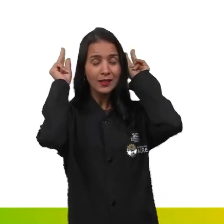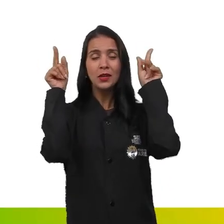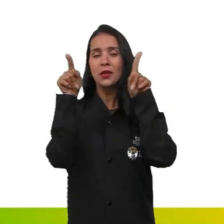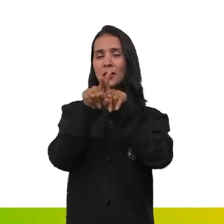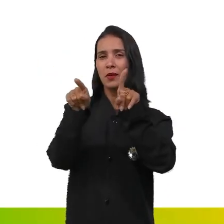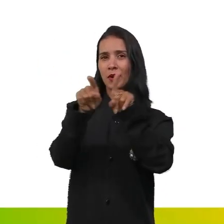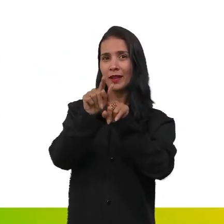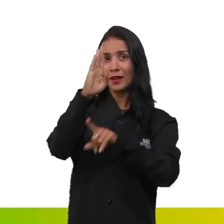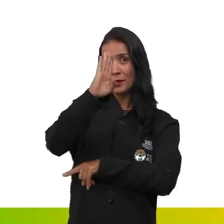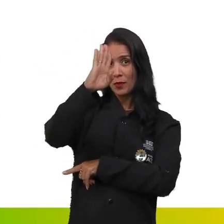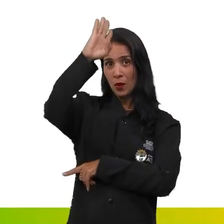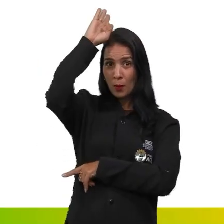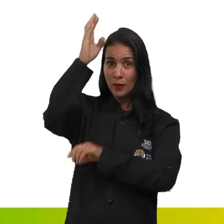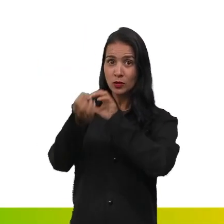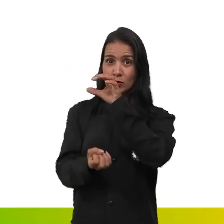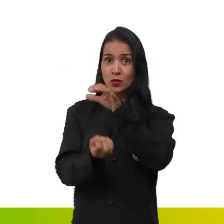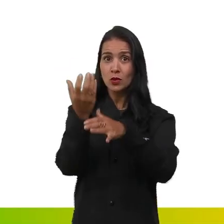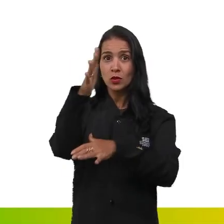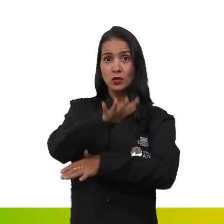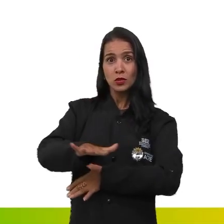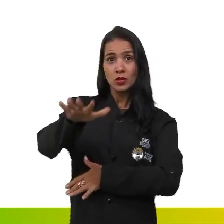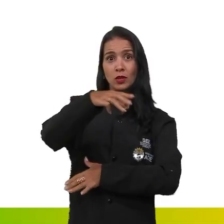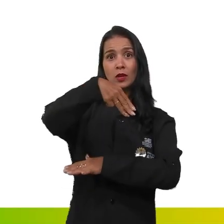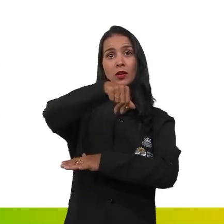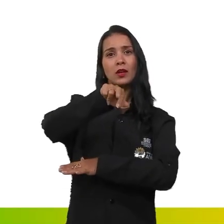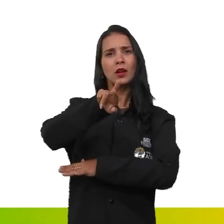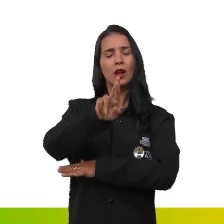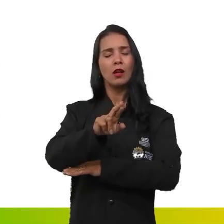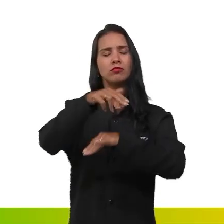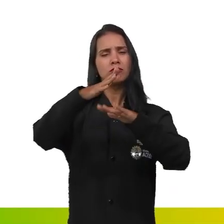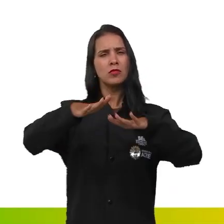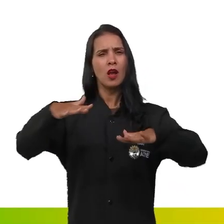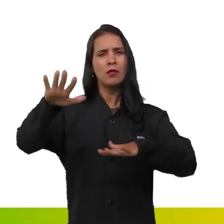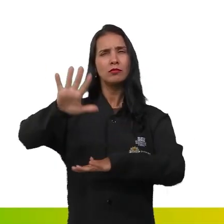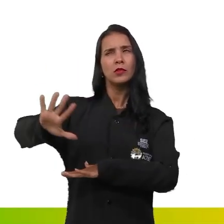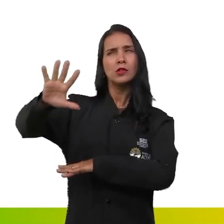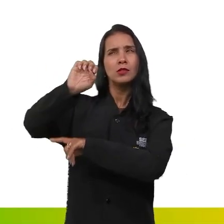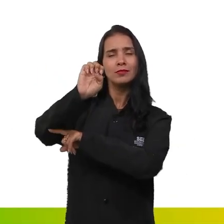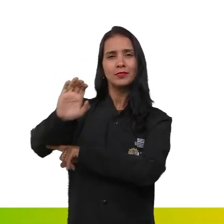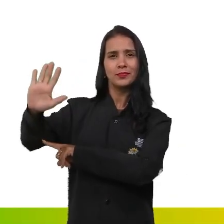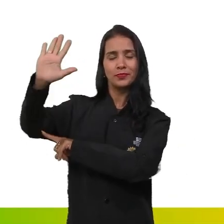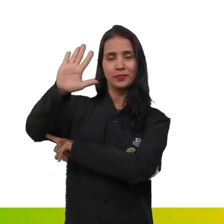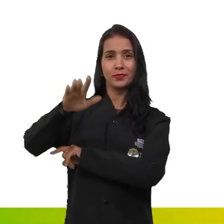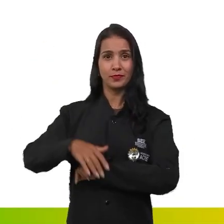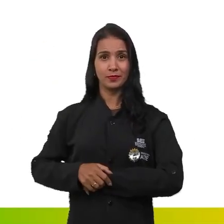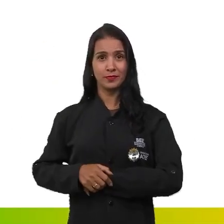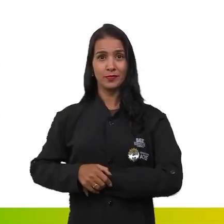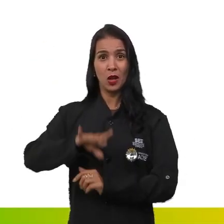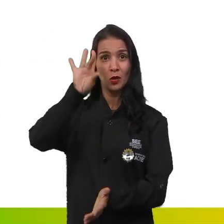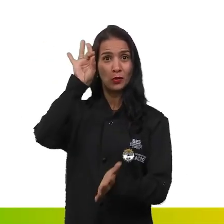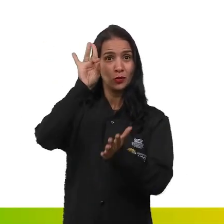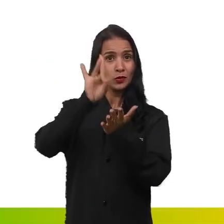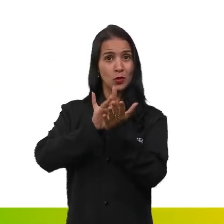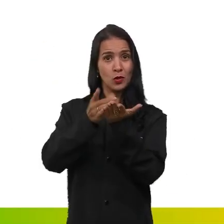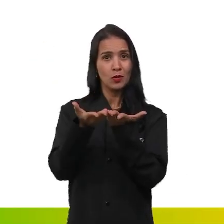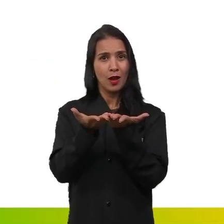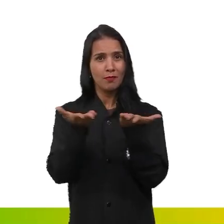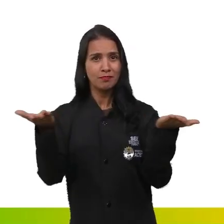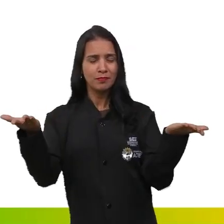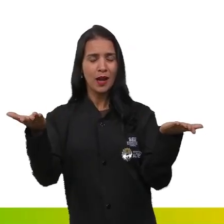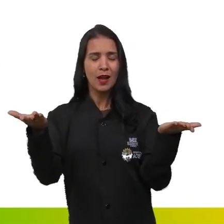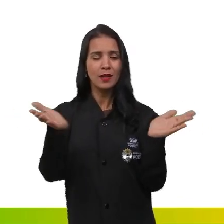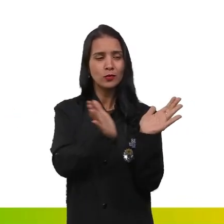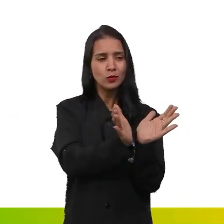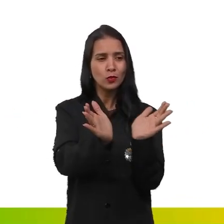na região do Mar Mediterrâneo, ali na Europa, estabelecendo as bases da civilização